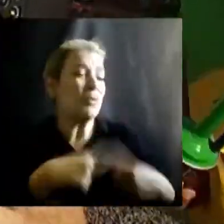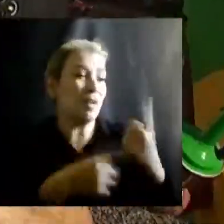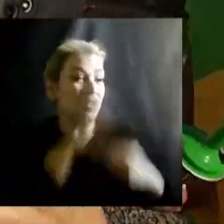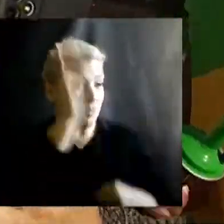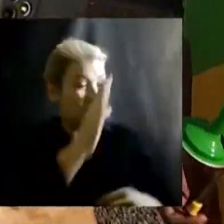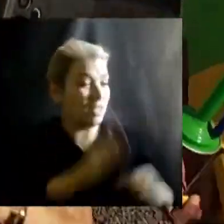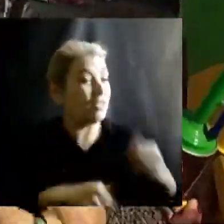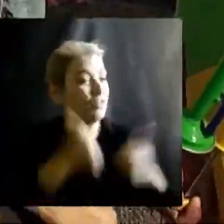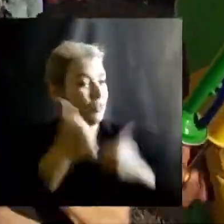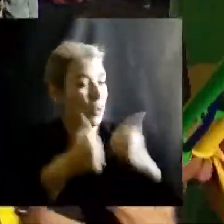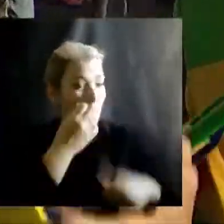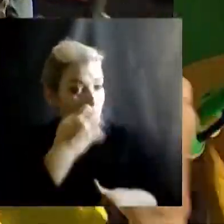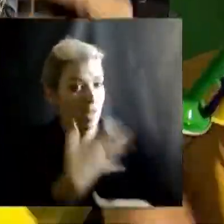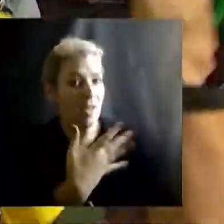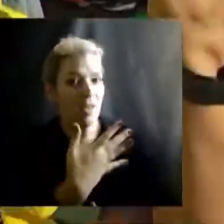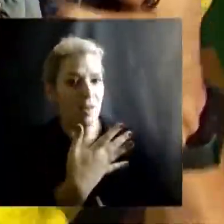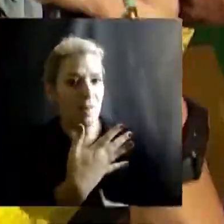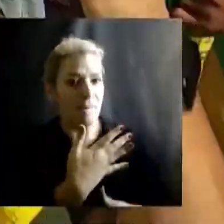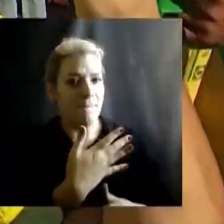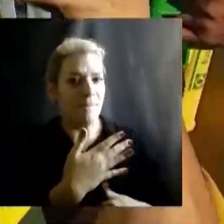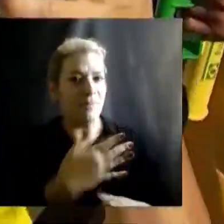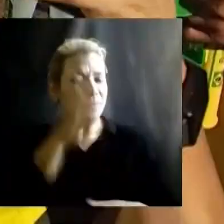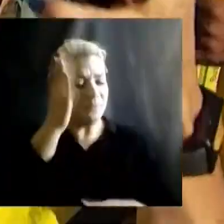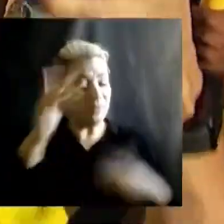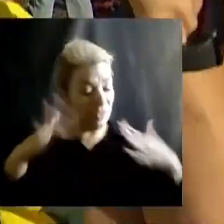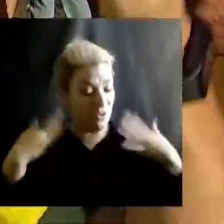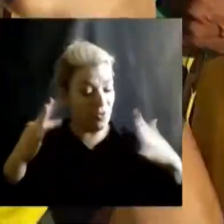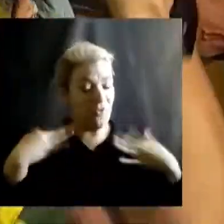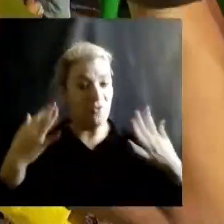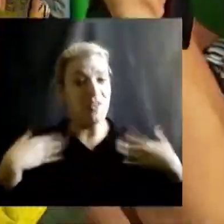e eu estou muito feliz e foi maravilhoso.